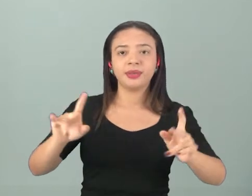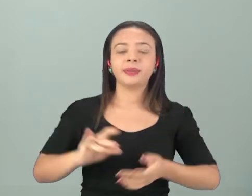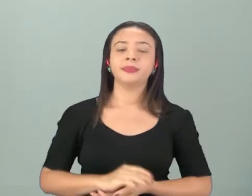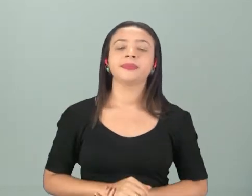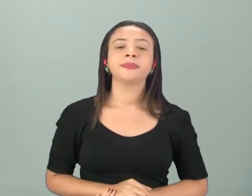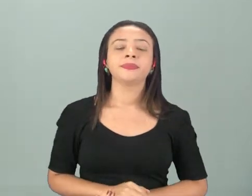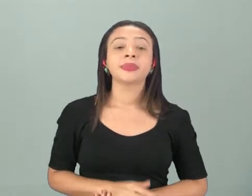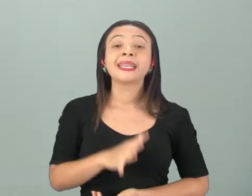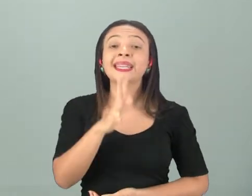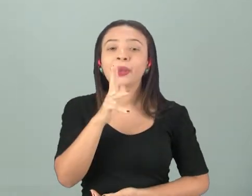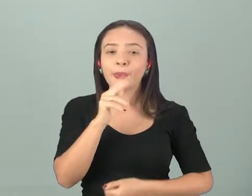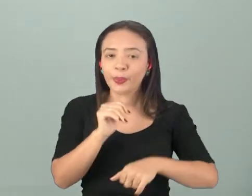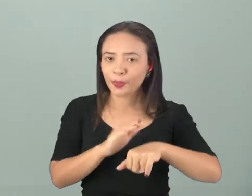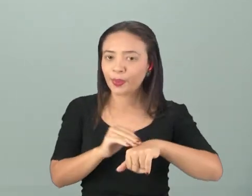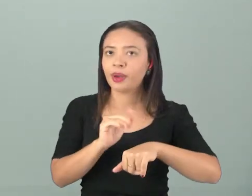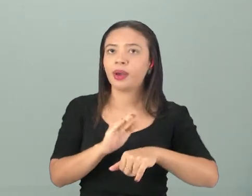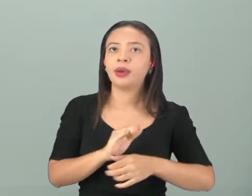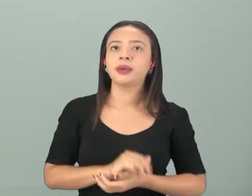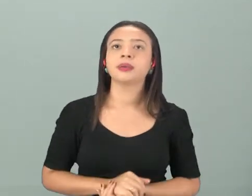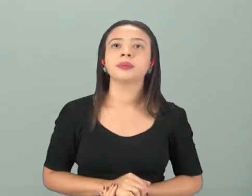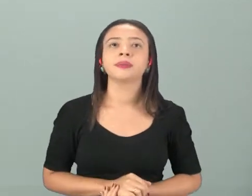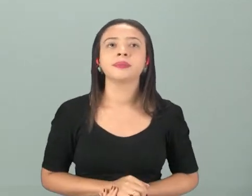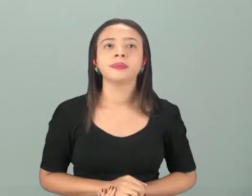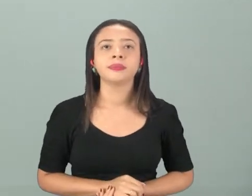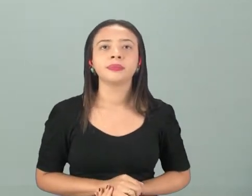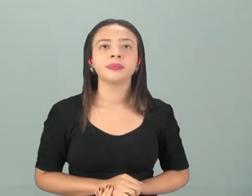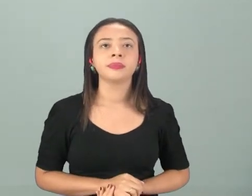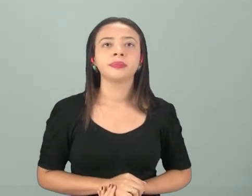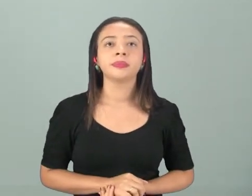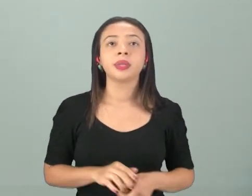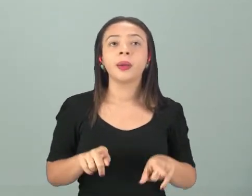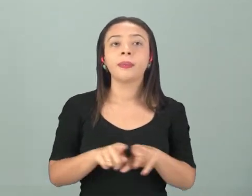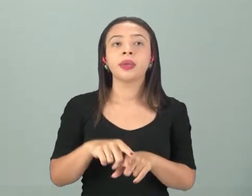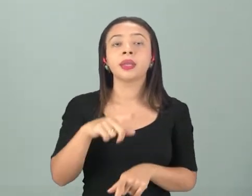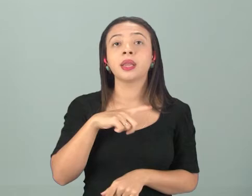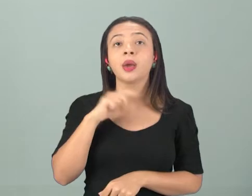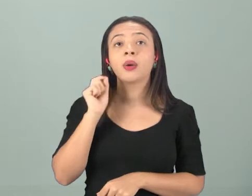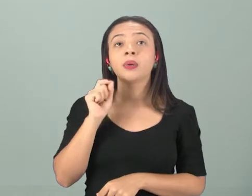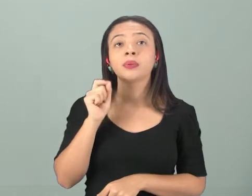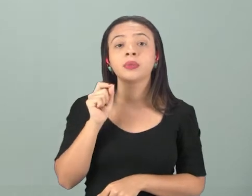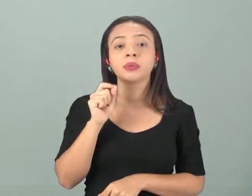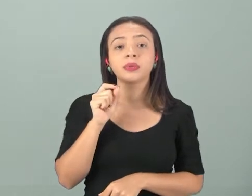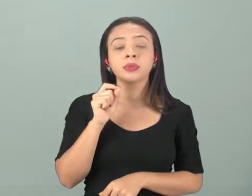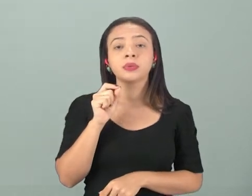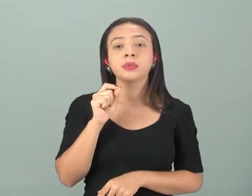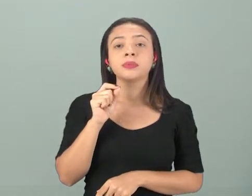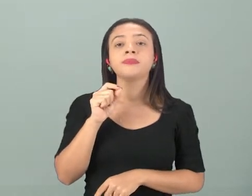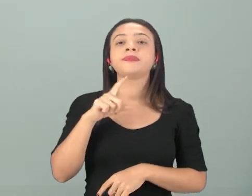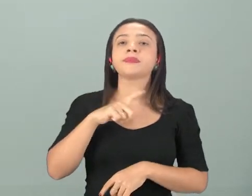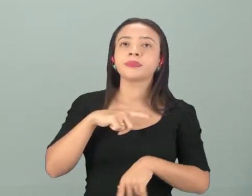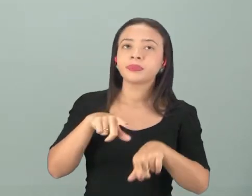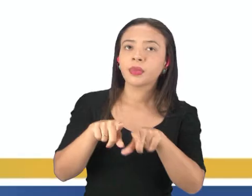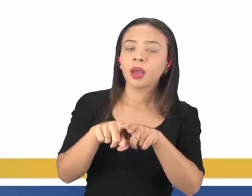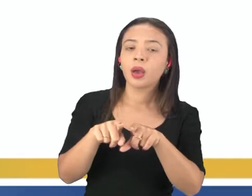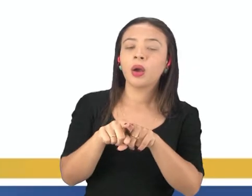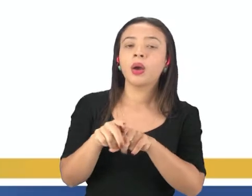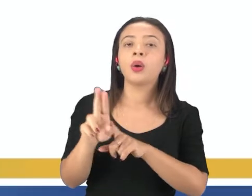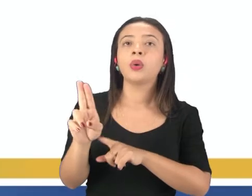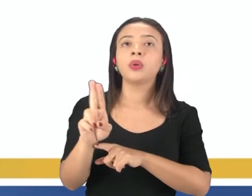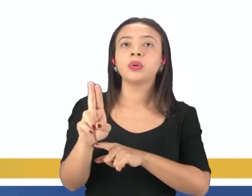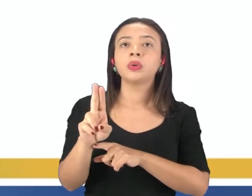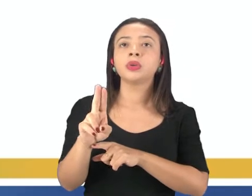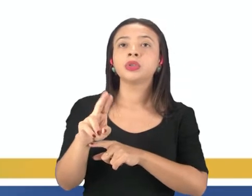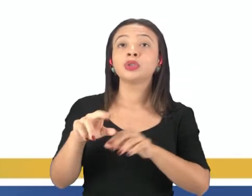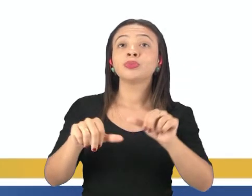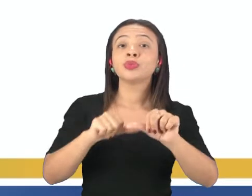mais tardia. E eu tenho também aí, em volta disso tudo, o que são chamados aí